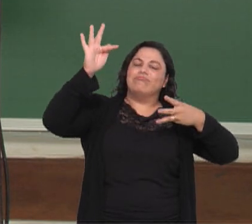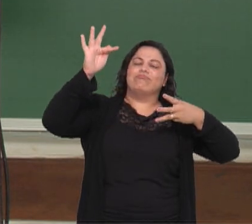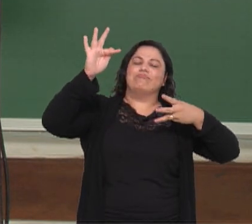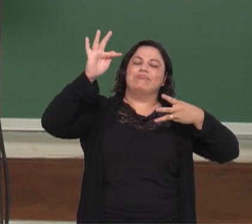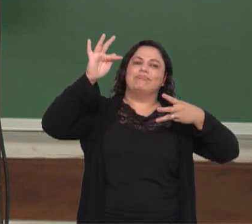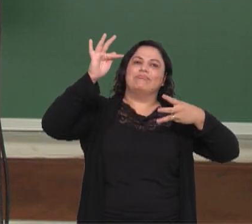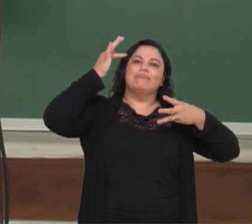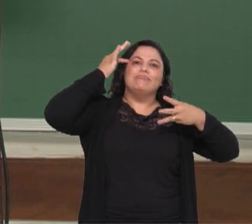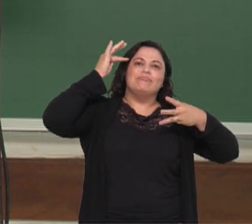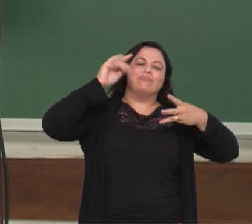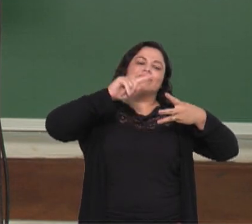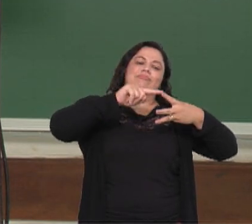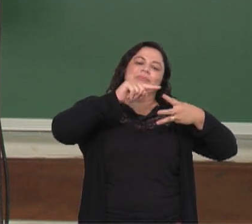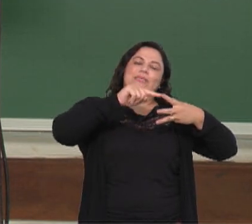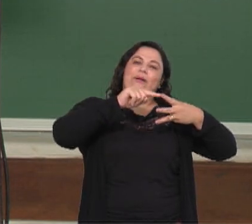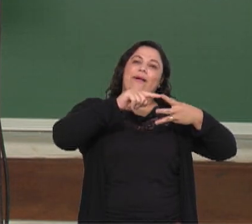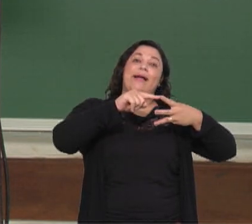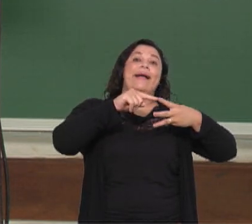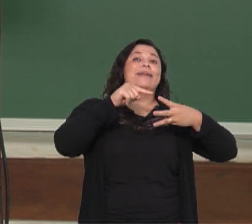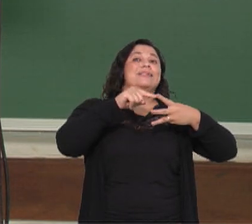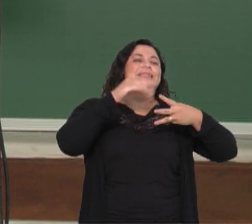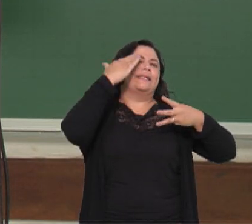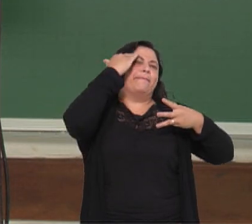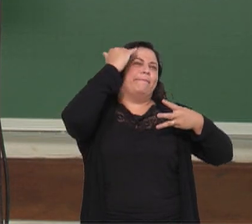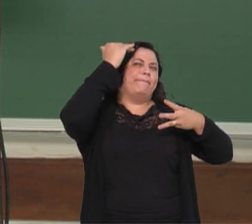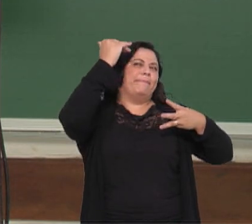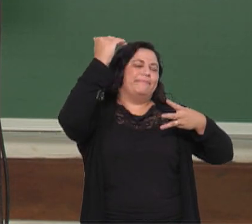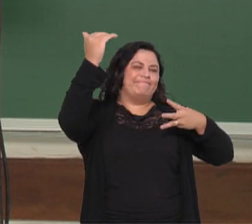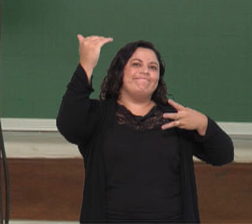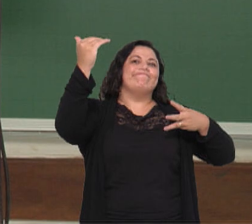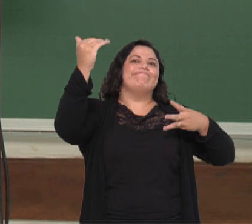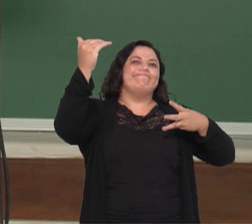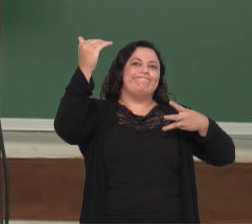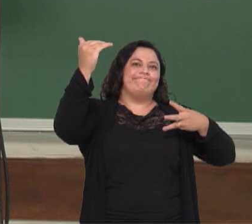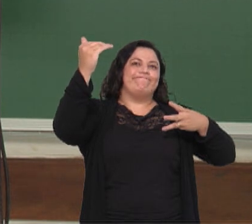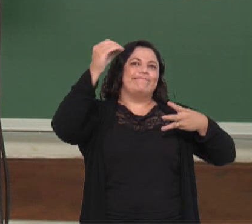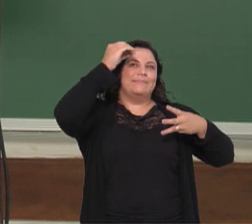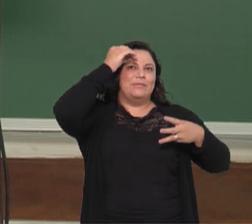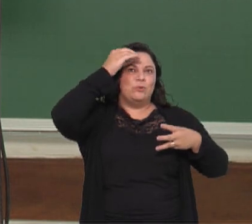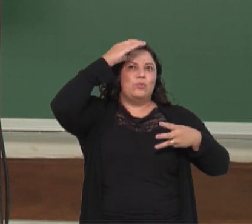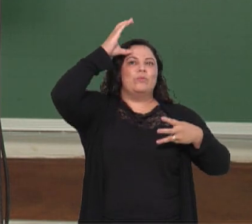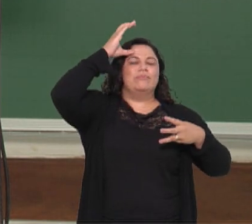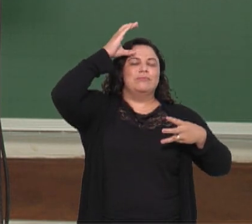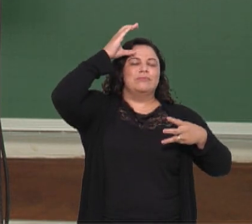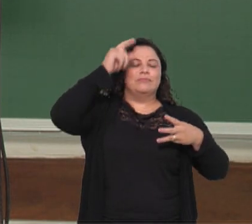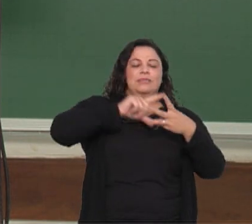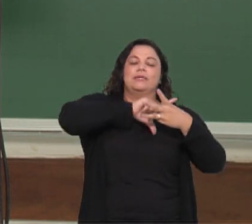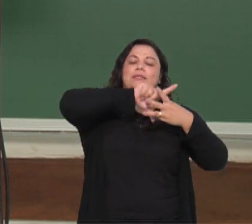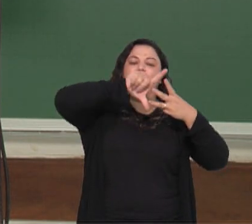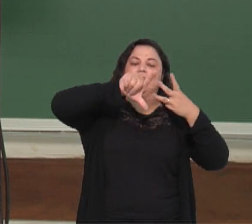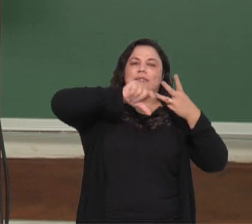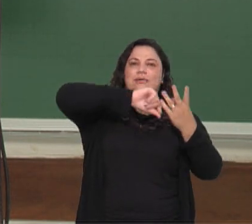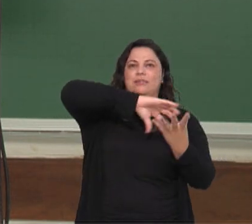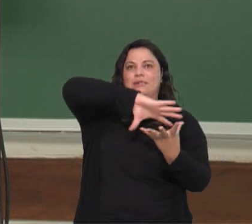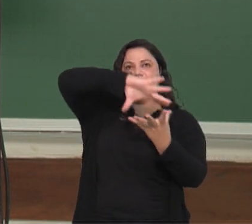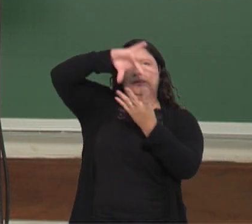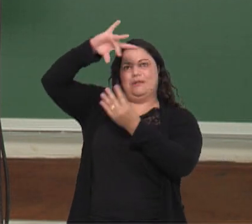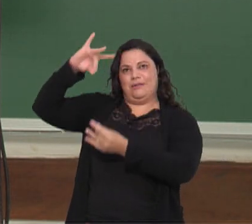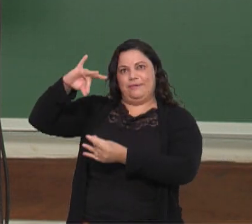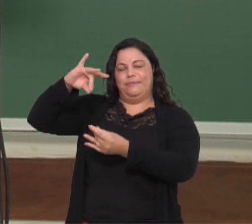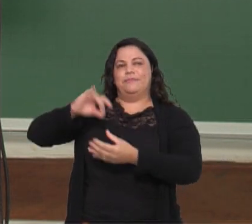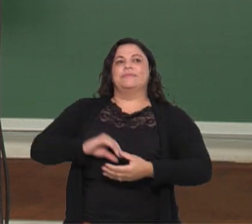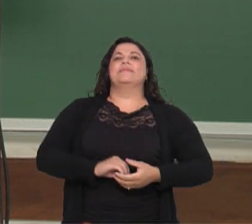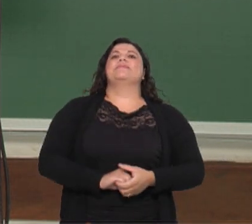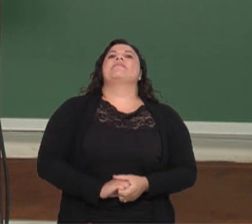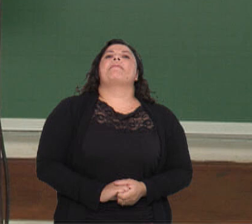da temperança e da coragem, atingir a sabedoria. Tá? Então essas são as 3 partes da alma que nós temos para Platão.